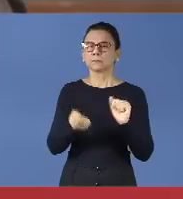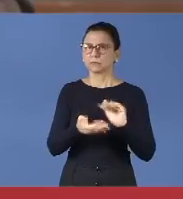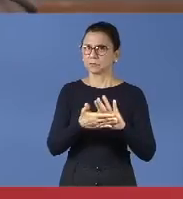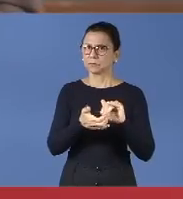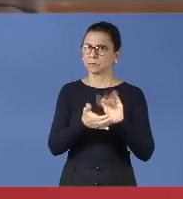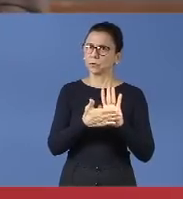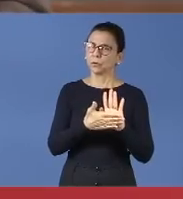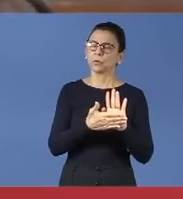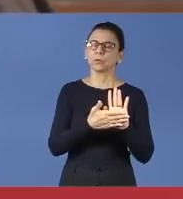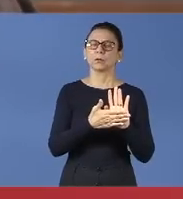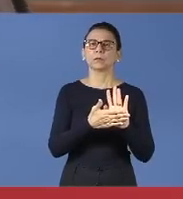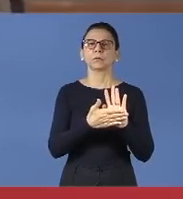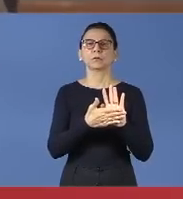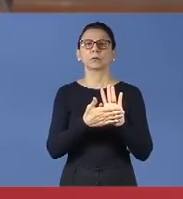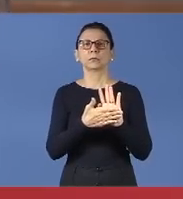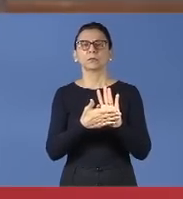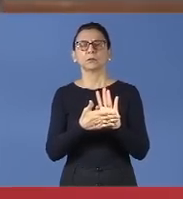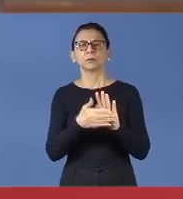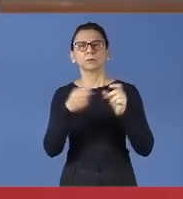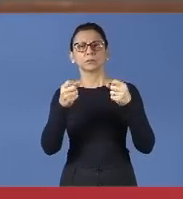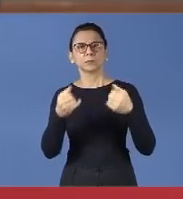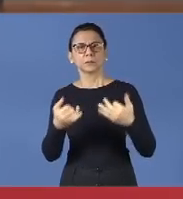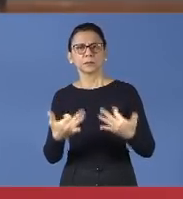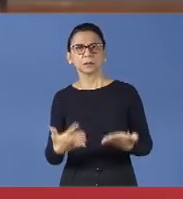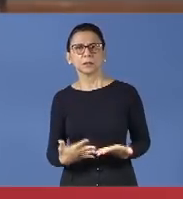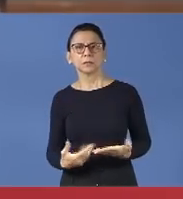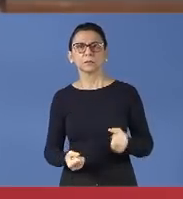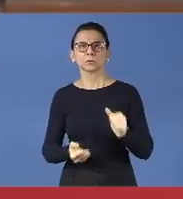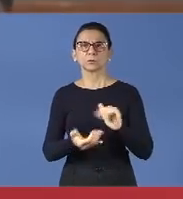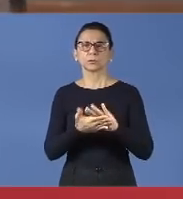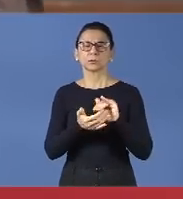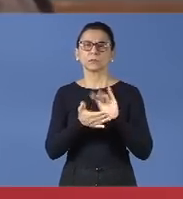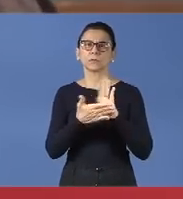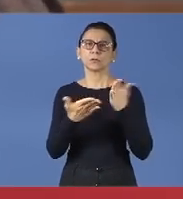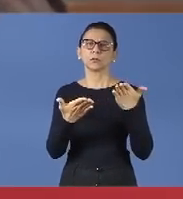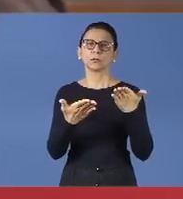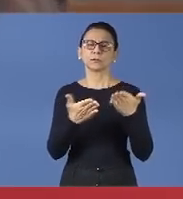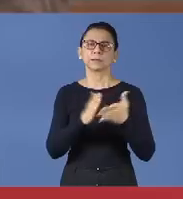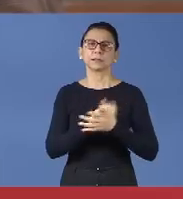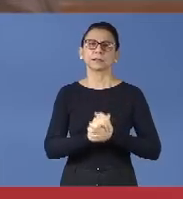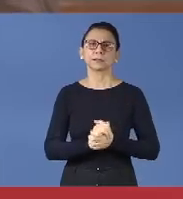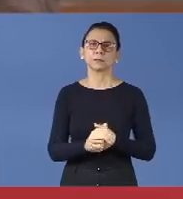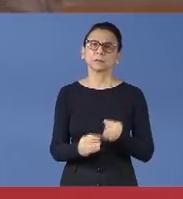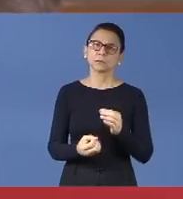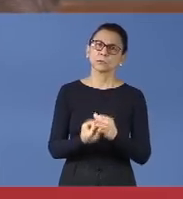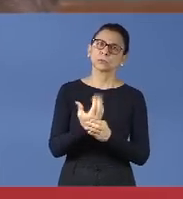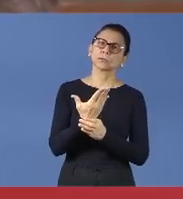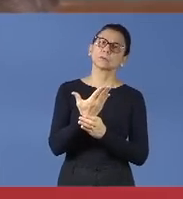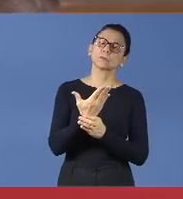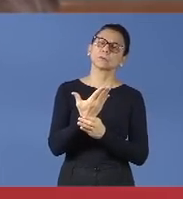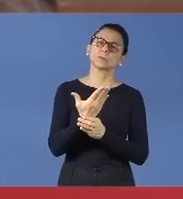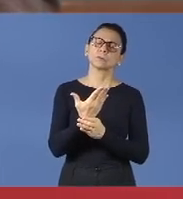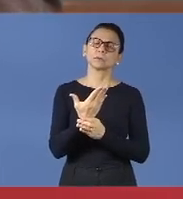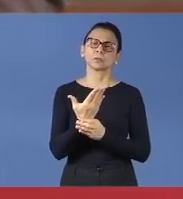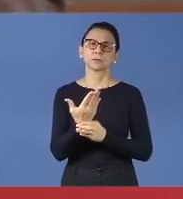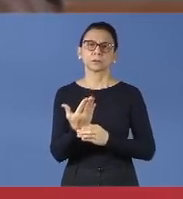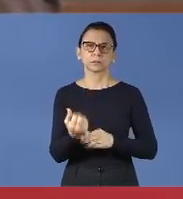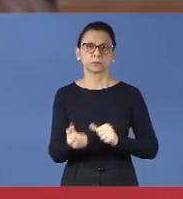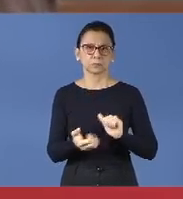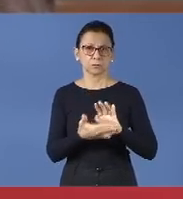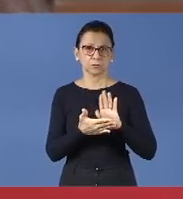louvores, da genuinidade dos nossos louvores, da origem dos nossos louvores.